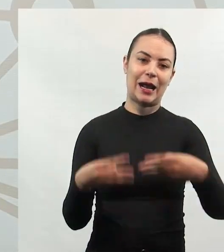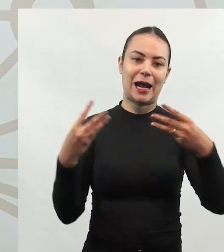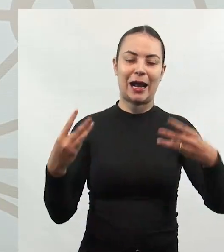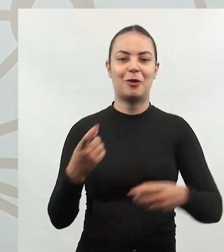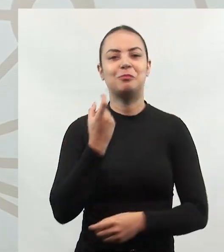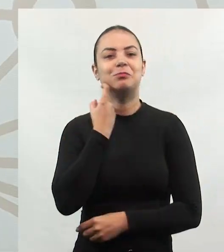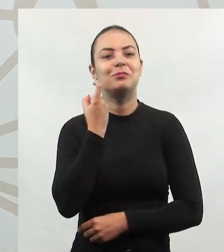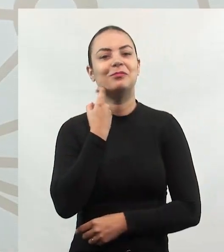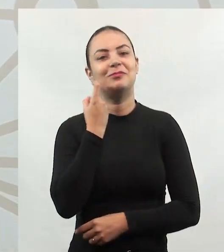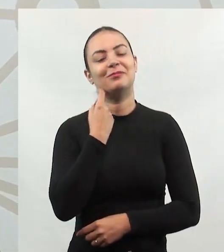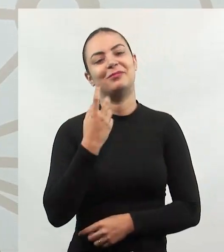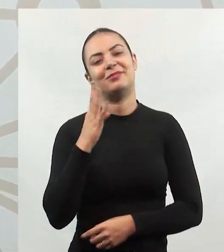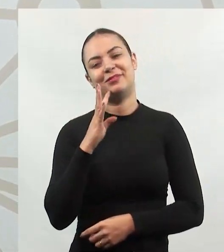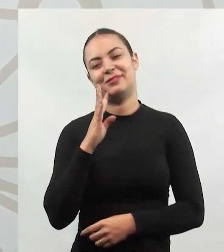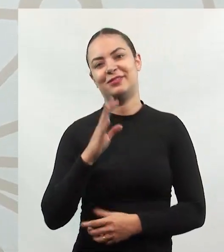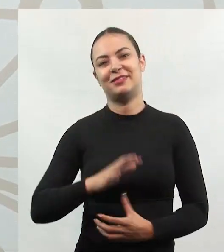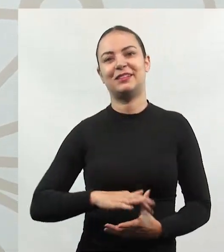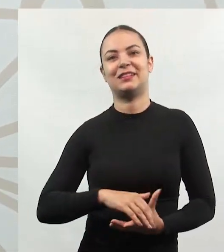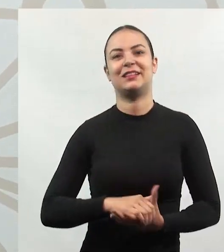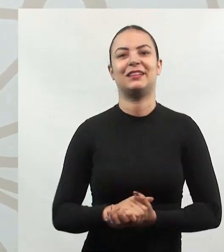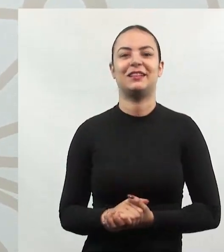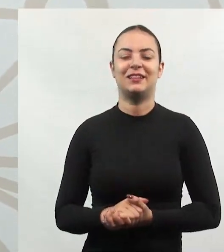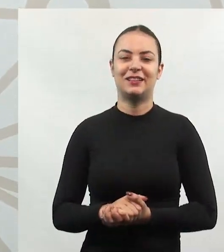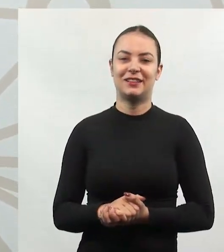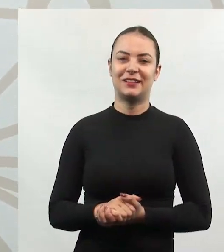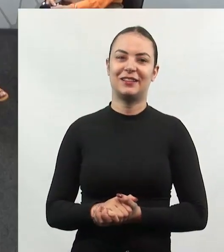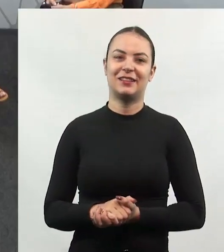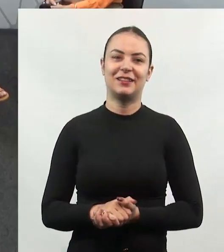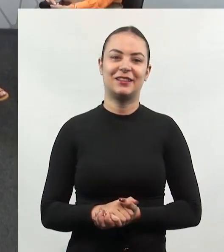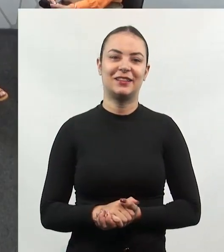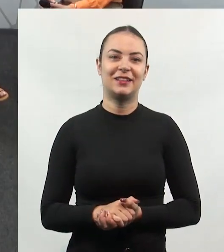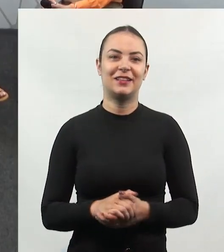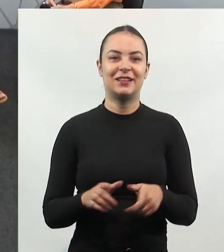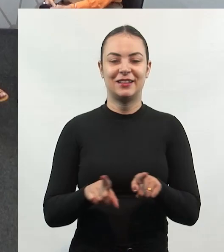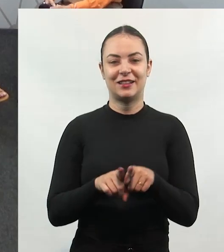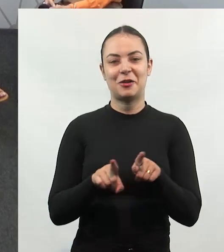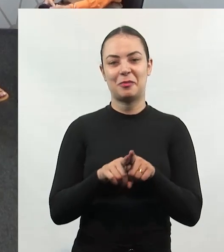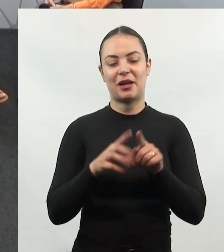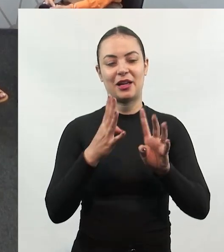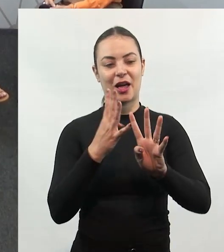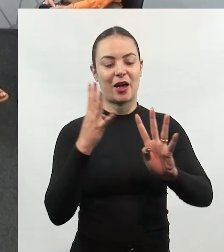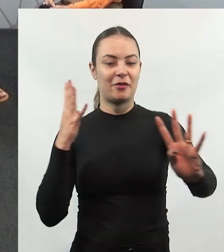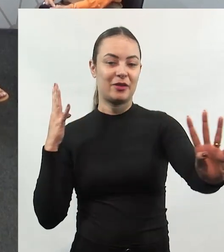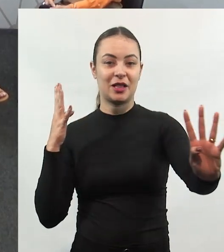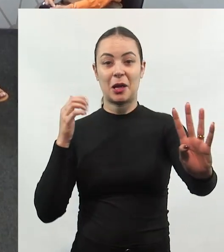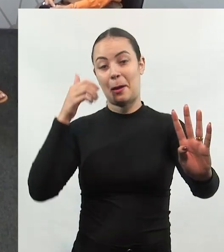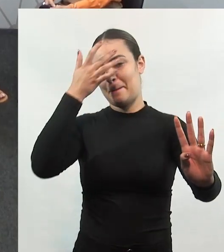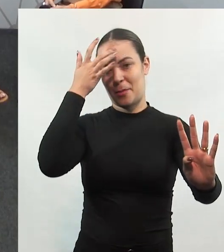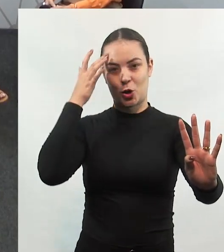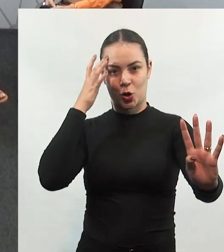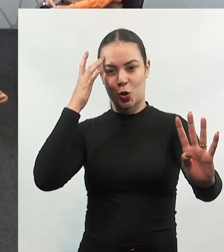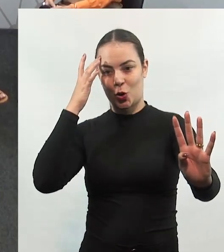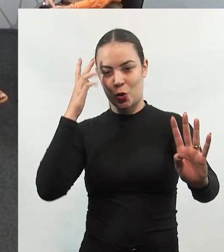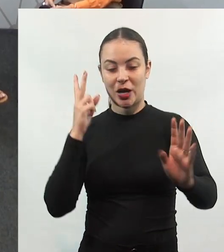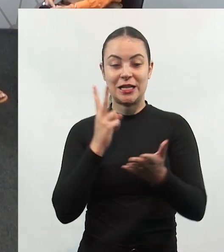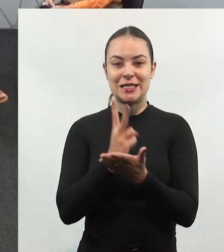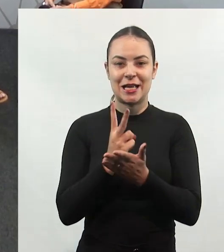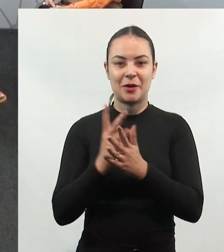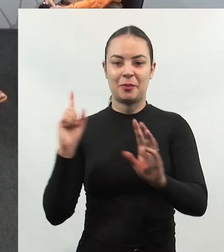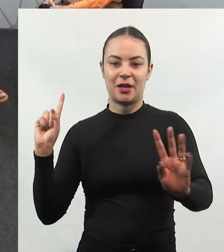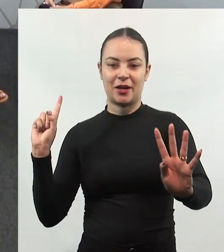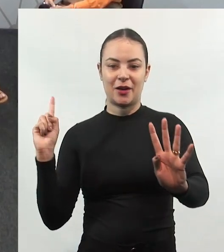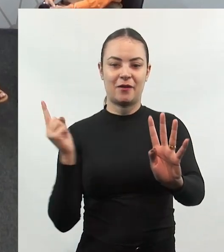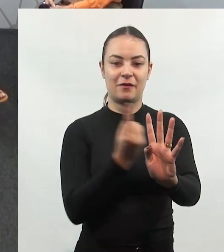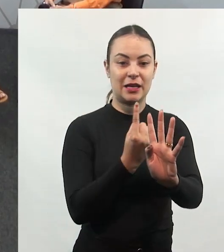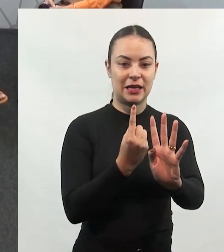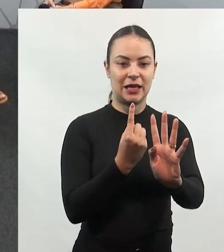ficava na fila várias vezes. Que ela adorava o refeitório. E lembrar, assim, dos grandes acontecimentos na época que eu estudei lá, né? Primeiro que o Brasil, ele